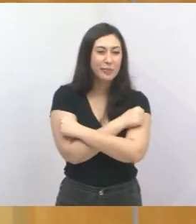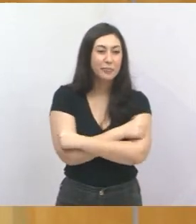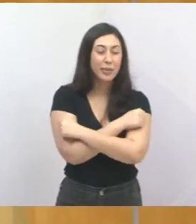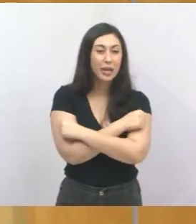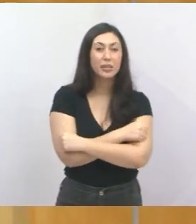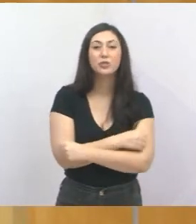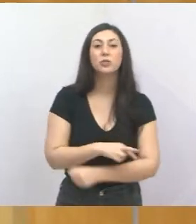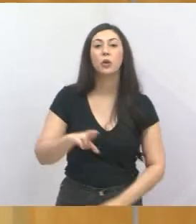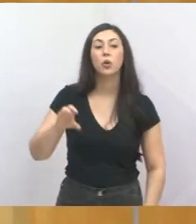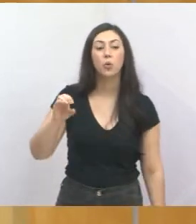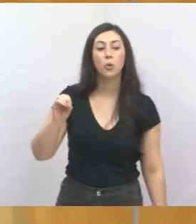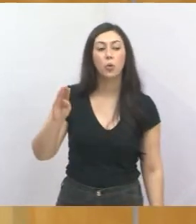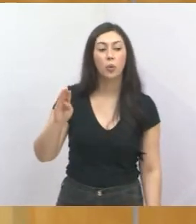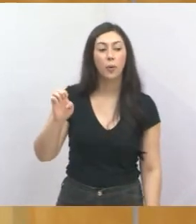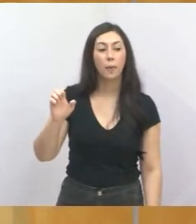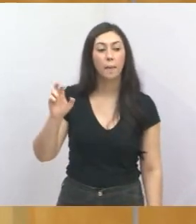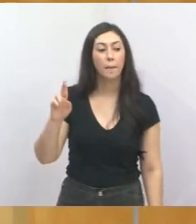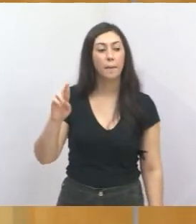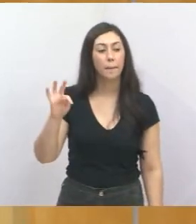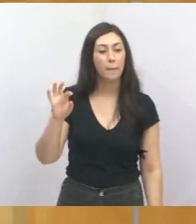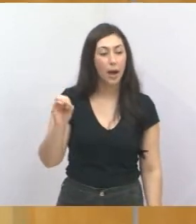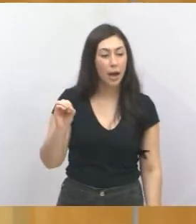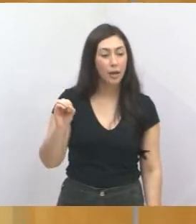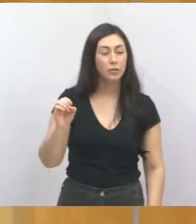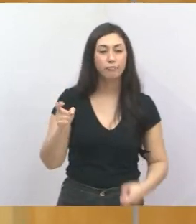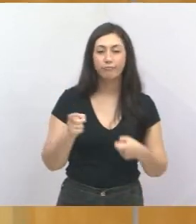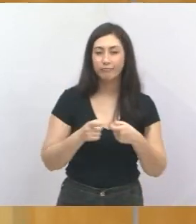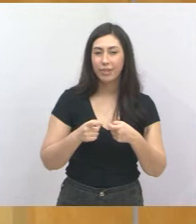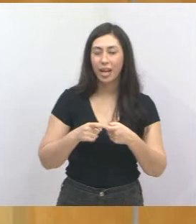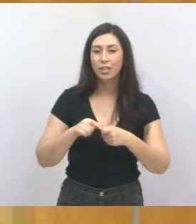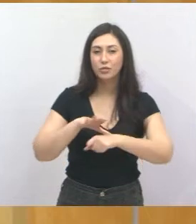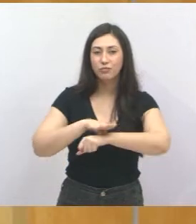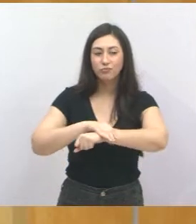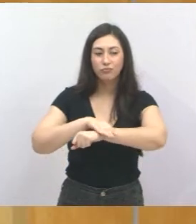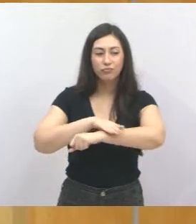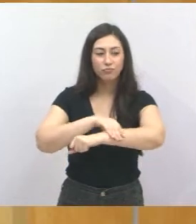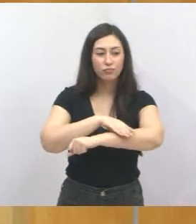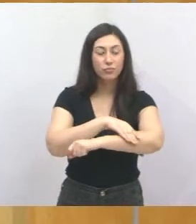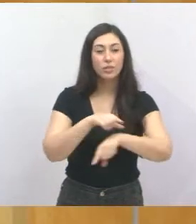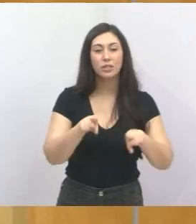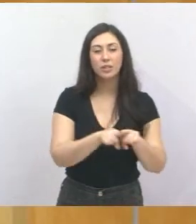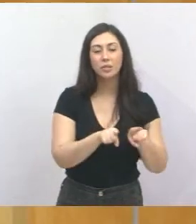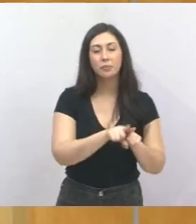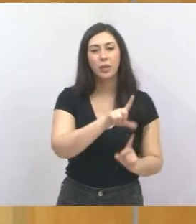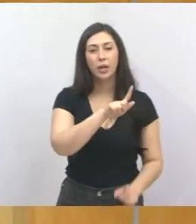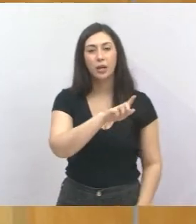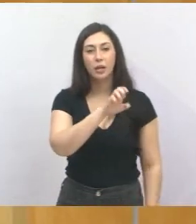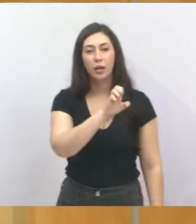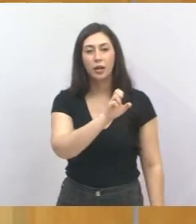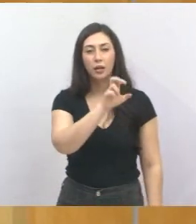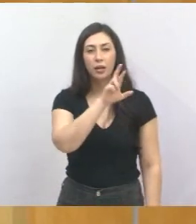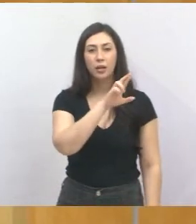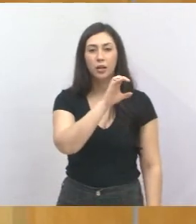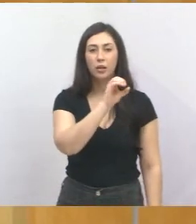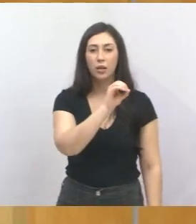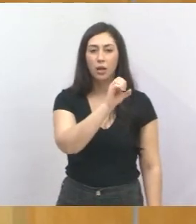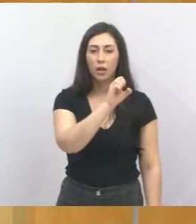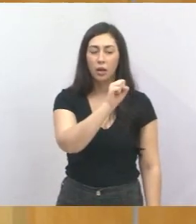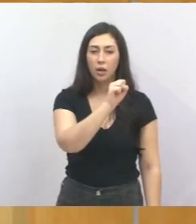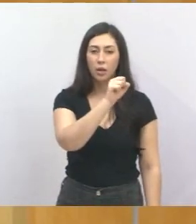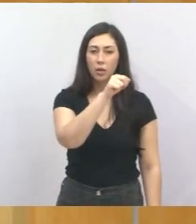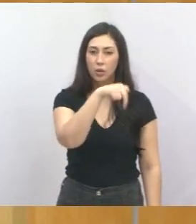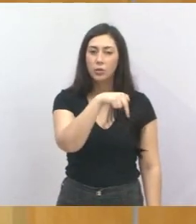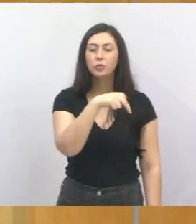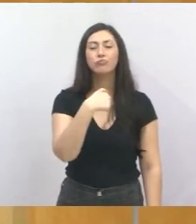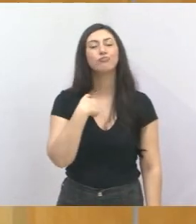ao Dr. Roberto, que é fisioterapeuta, e também tem o Dr. Gerson, ortopedista, né? Pessoas que eu também tenho um